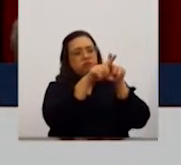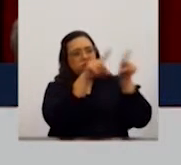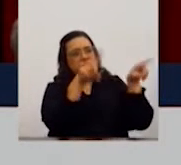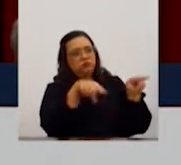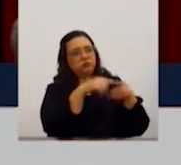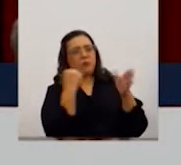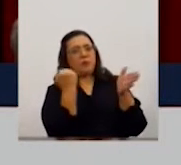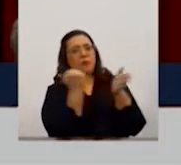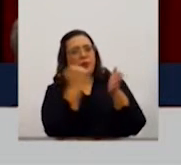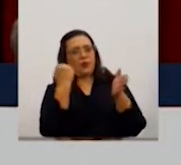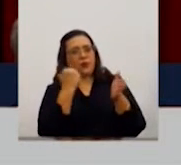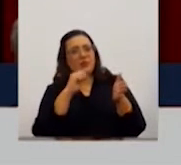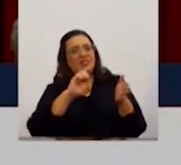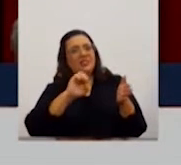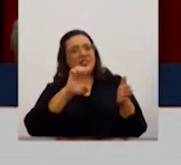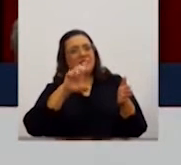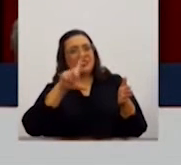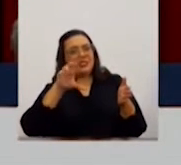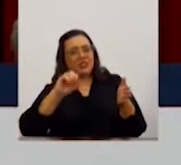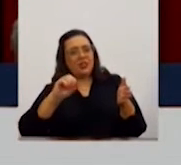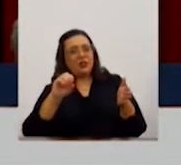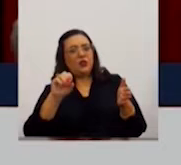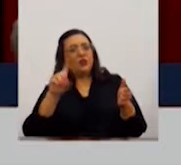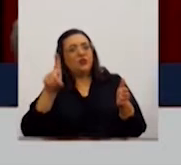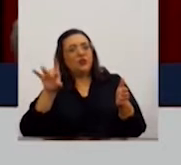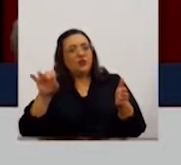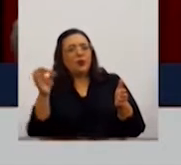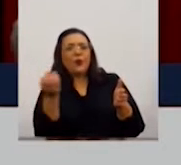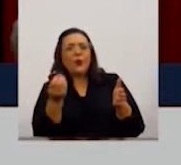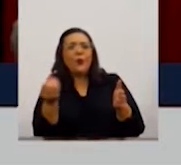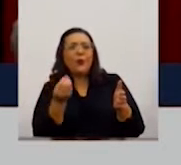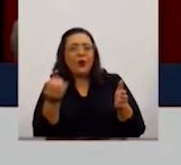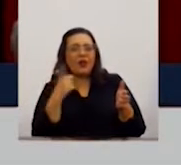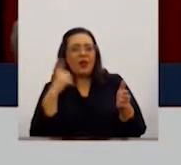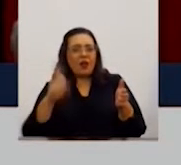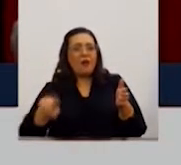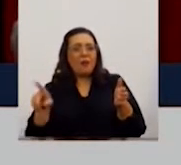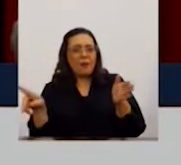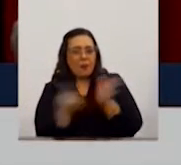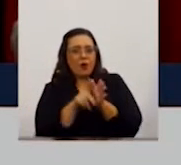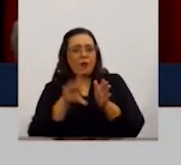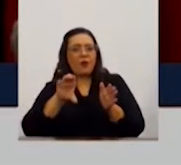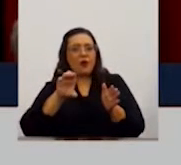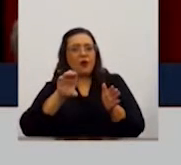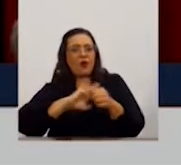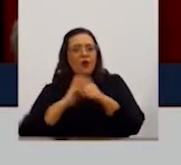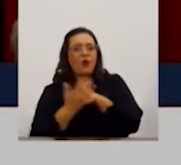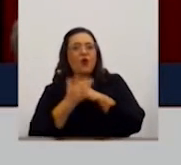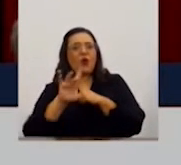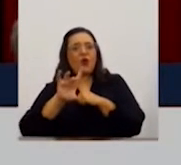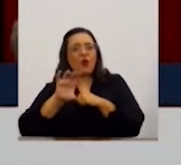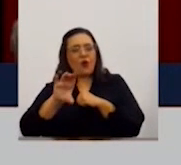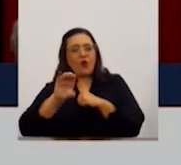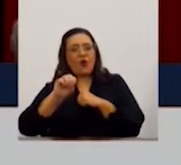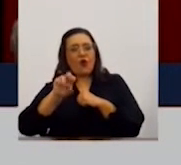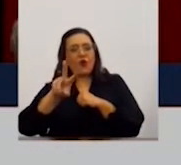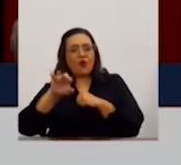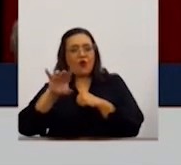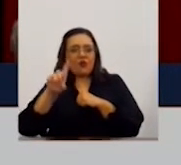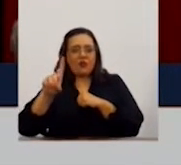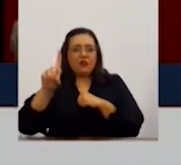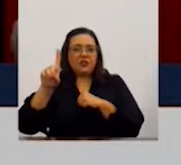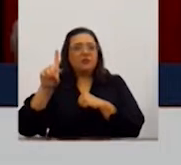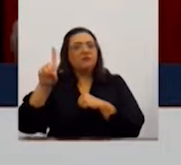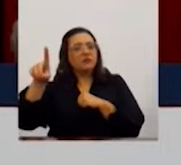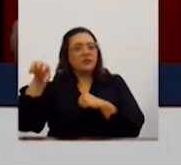selo. E a partir do momento que esse estabelecimento tivesse o selo de qualidade, nós, como pessoas,